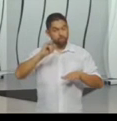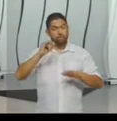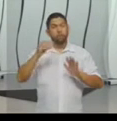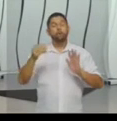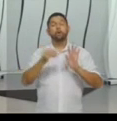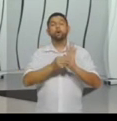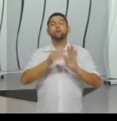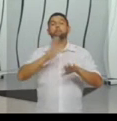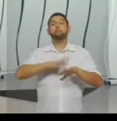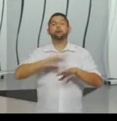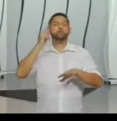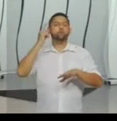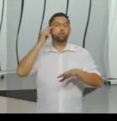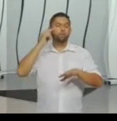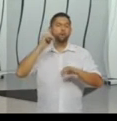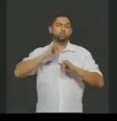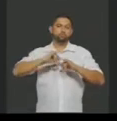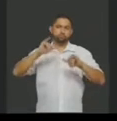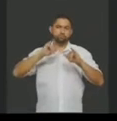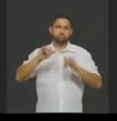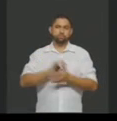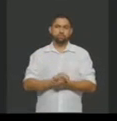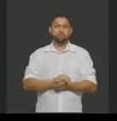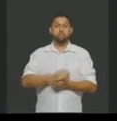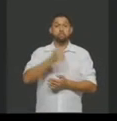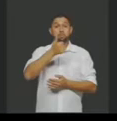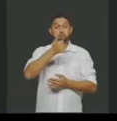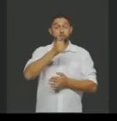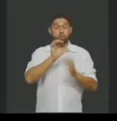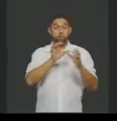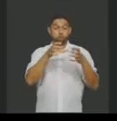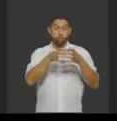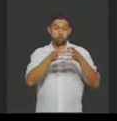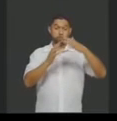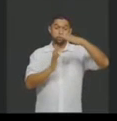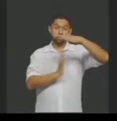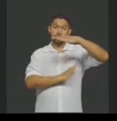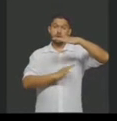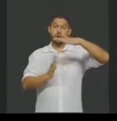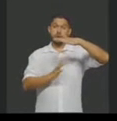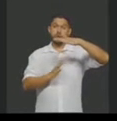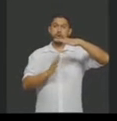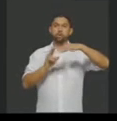mais comuns para vocês. Primeiro grupo de algas aqui são os